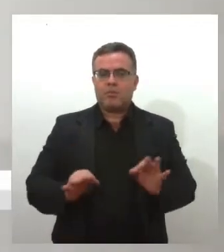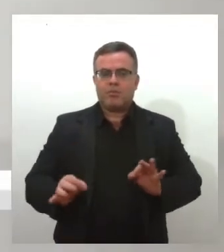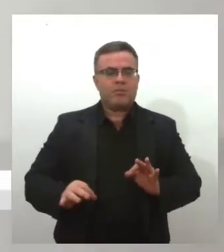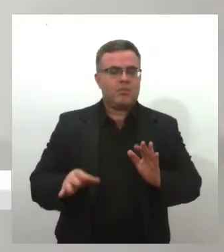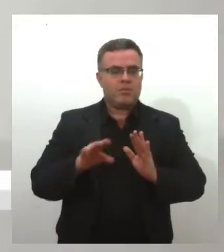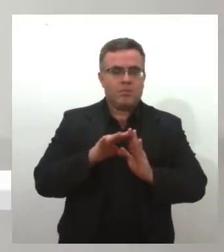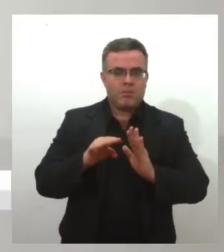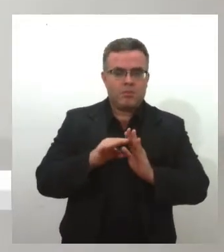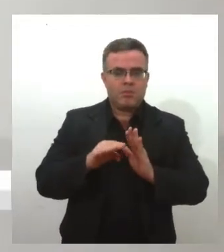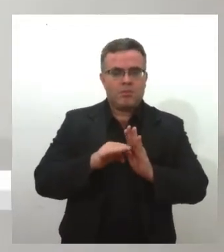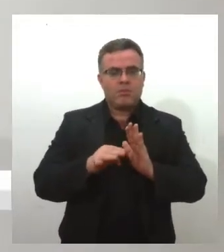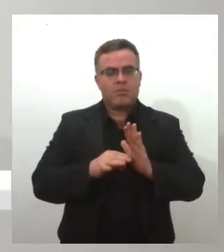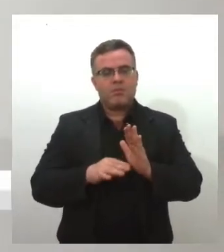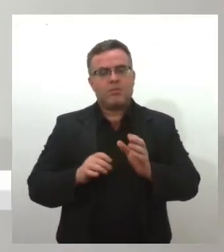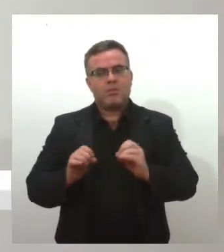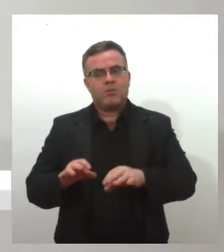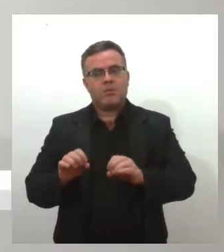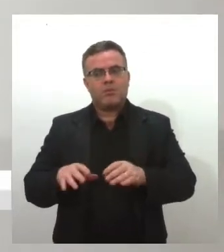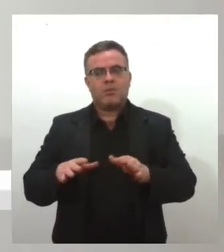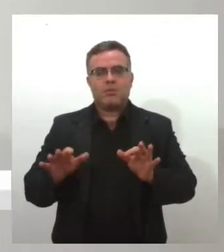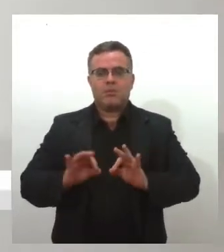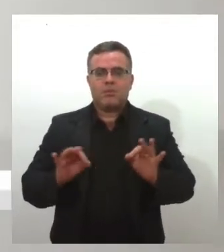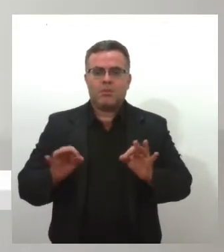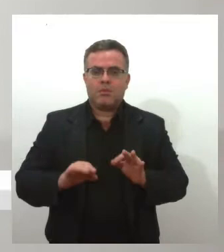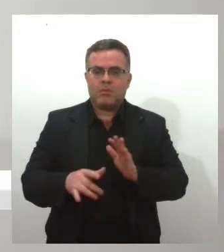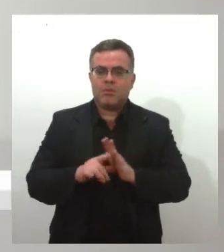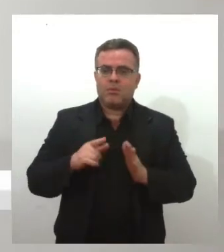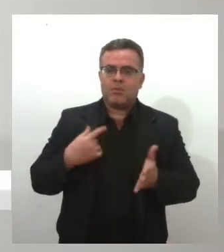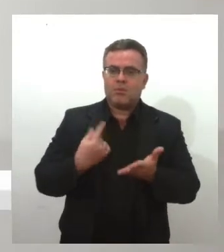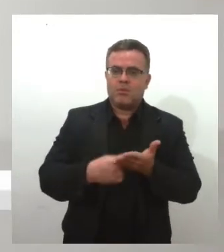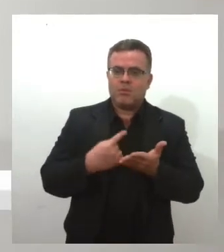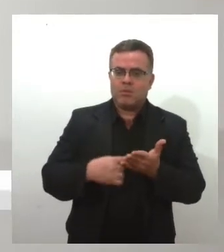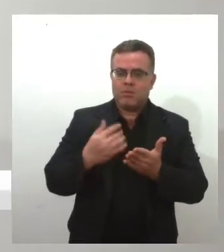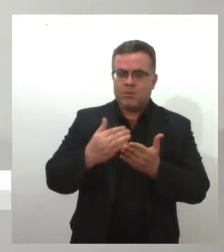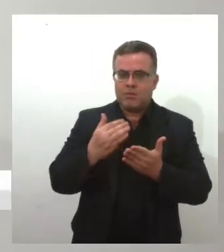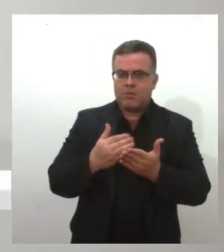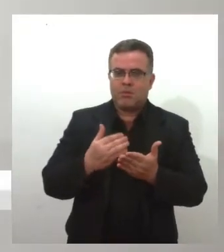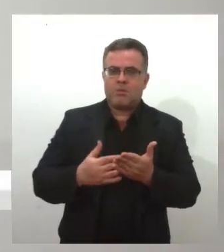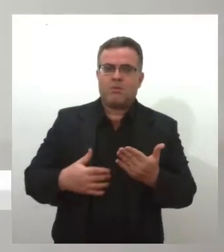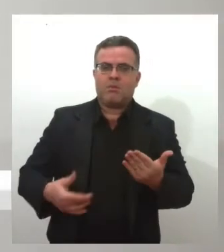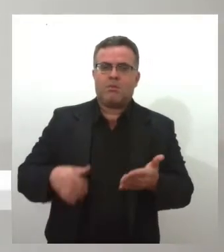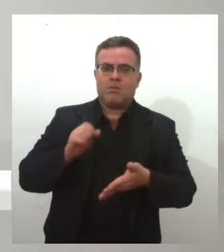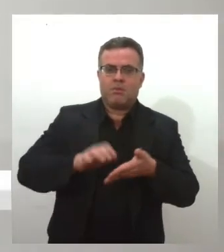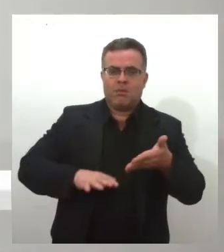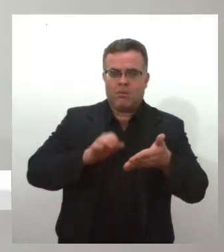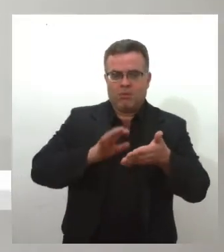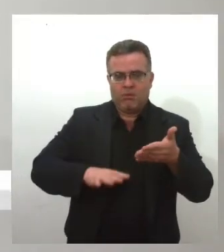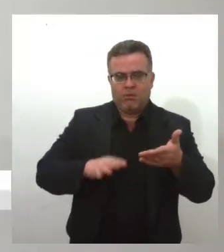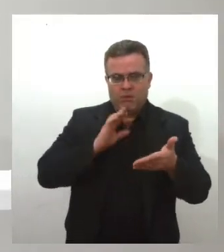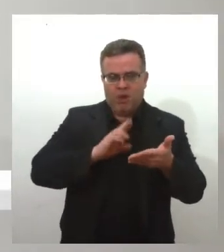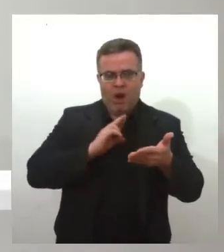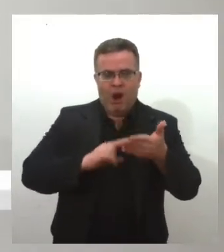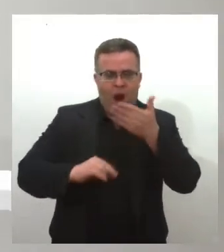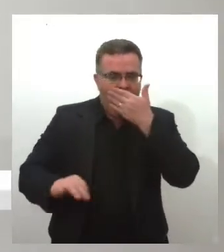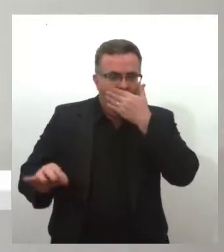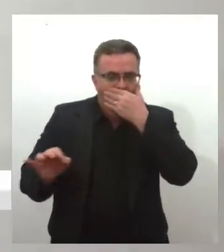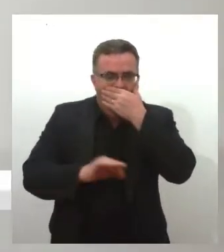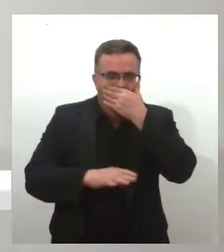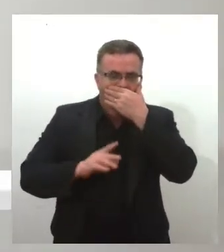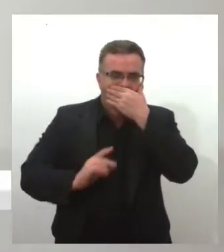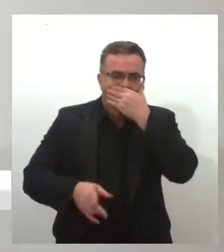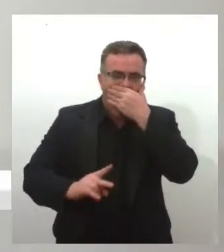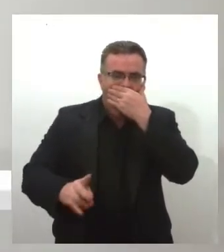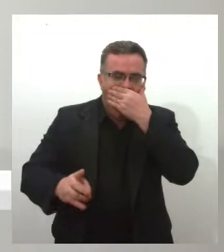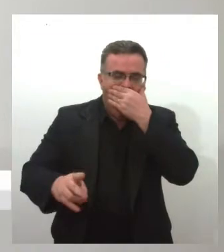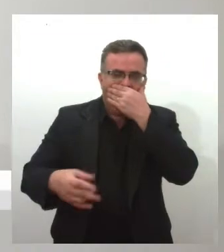educação para elas, planejado todo ele, realizado tarefas, né? Essa questão da socialização é algo